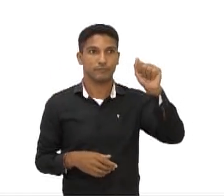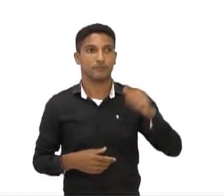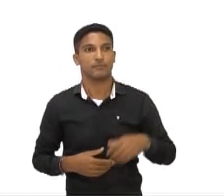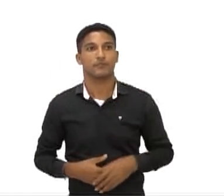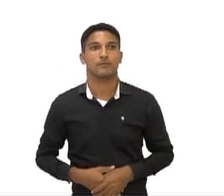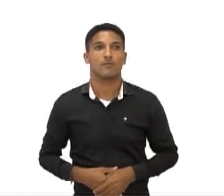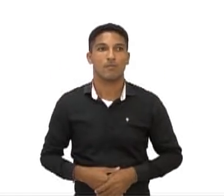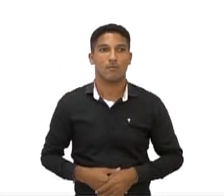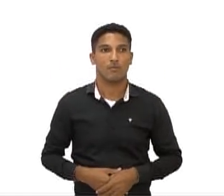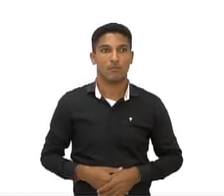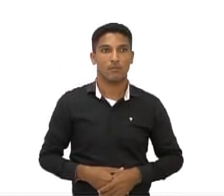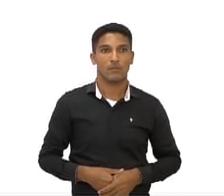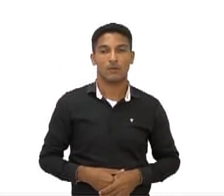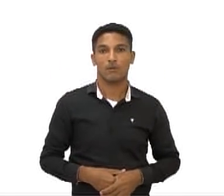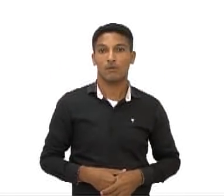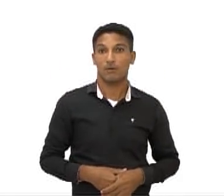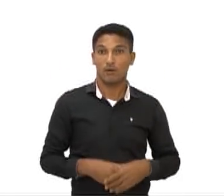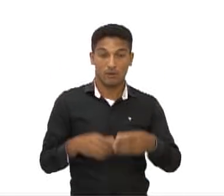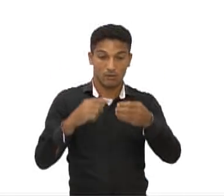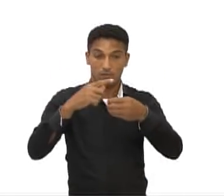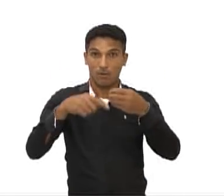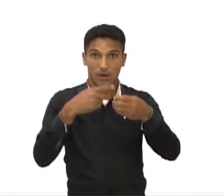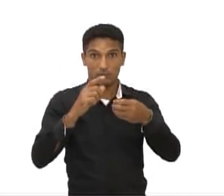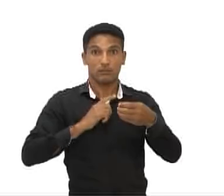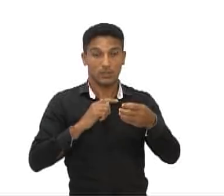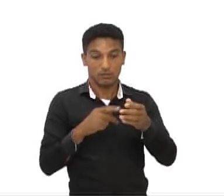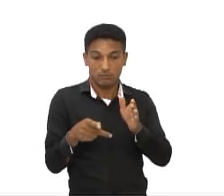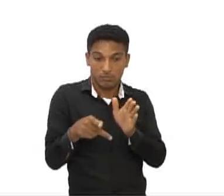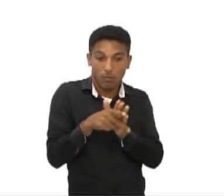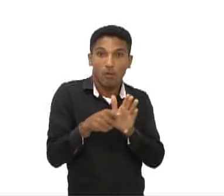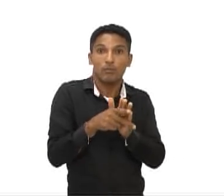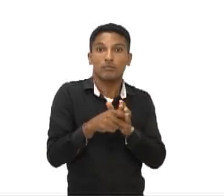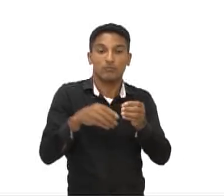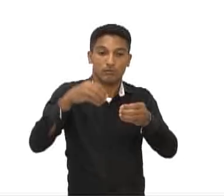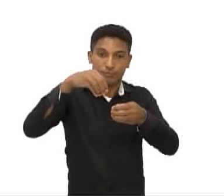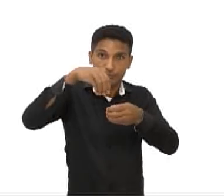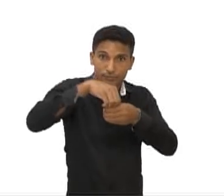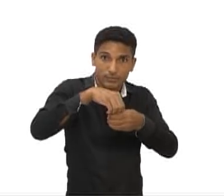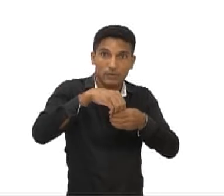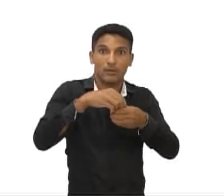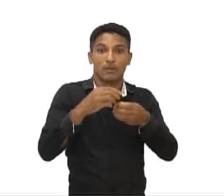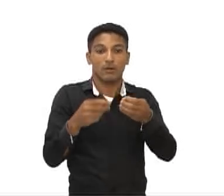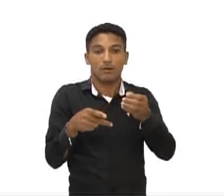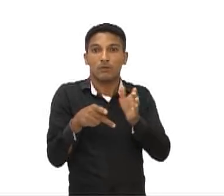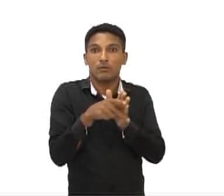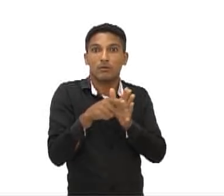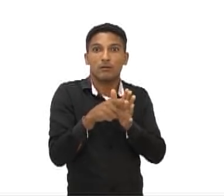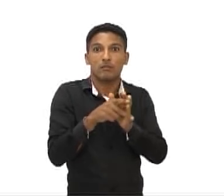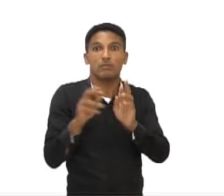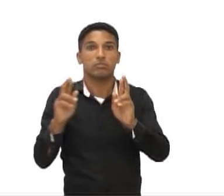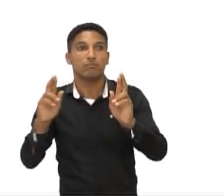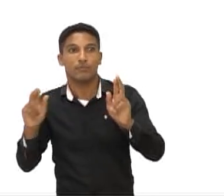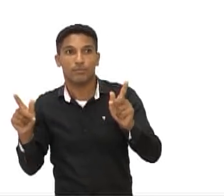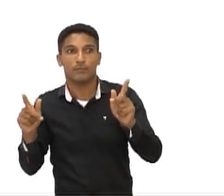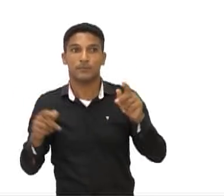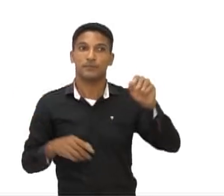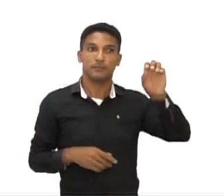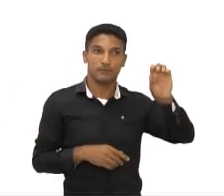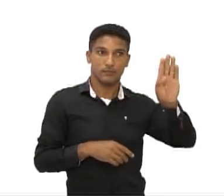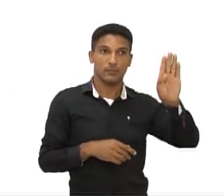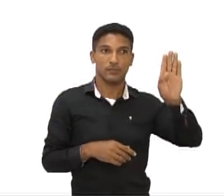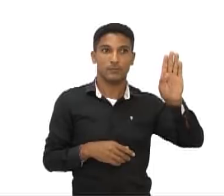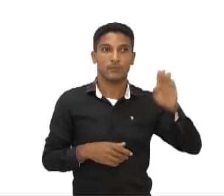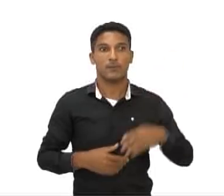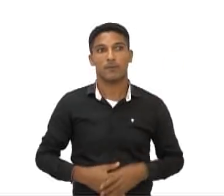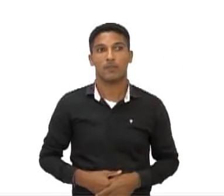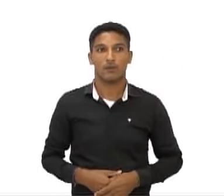de dois átomos diferentes podem ser utilizados para diferenciá-los. Letra C. Uma substância